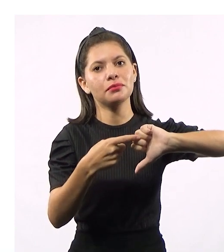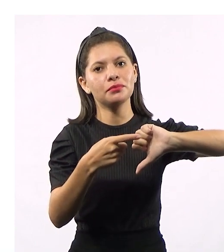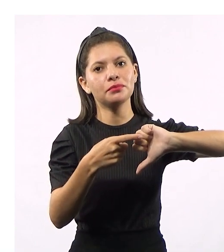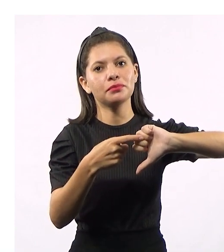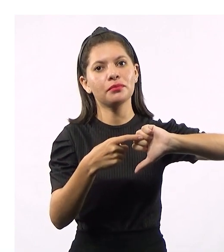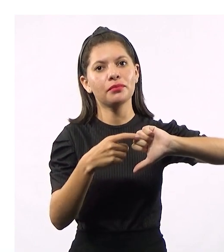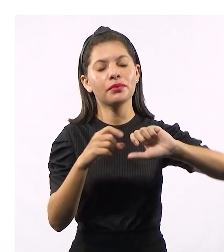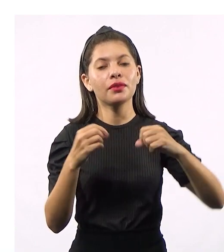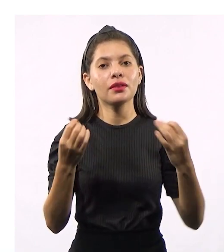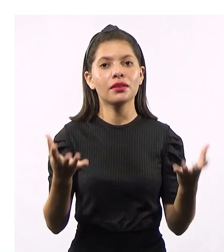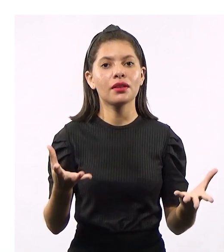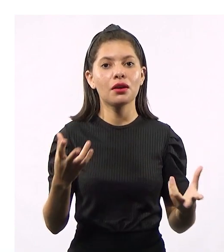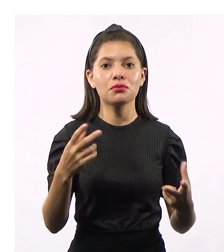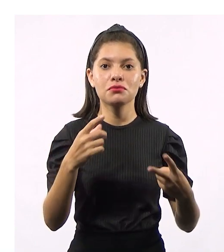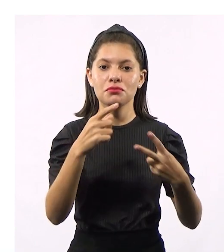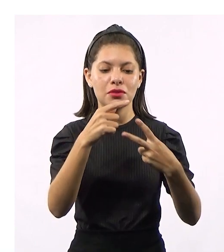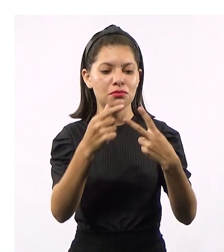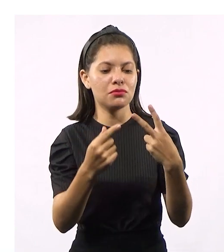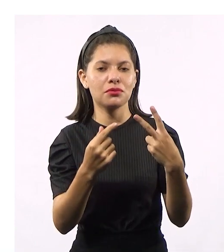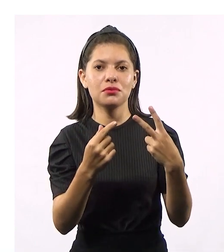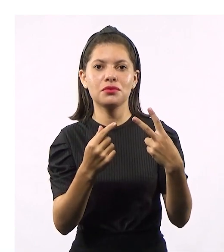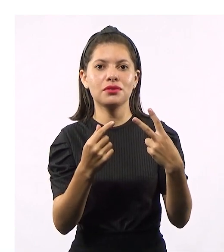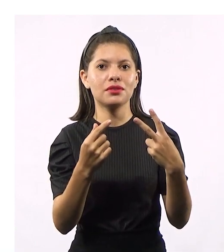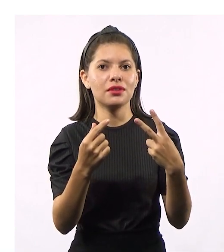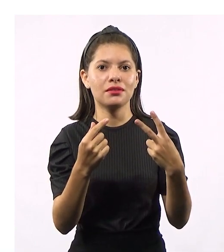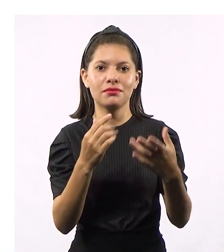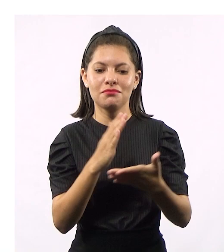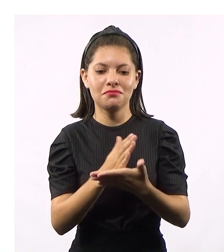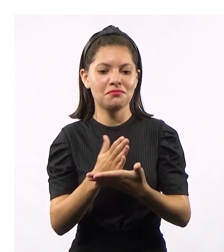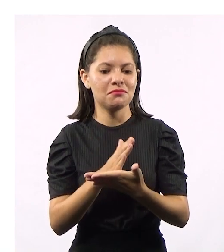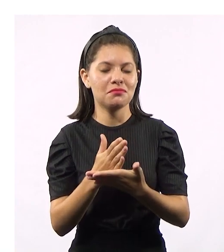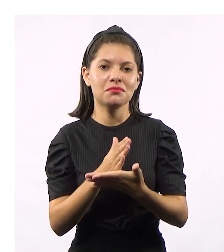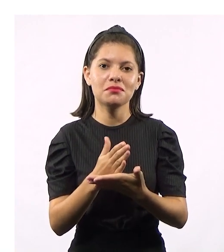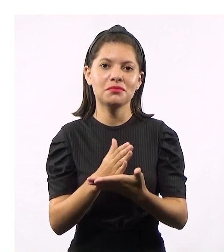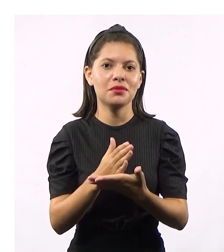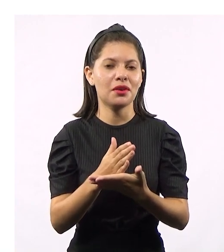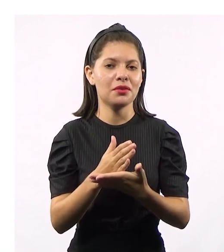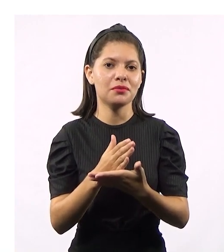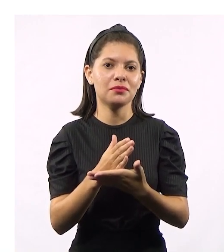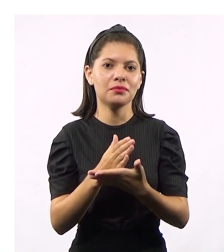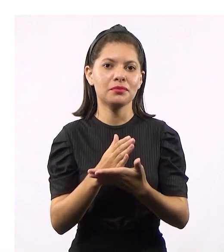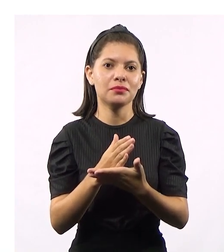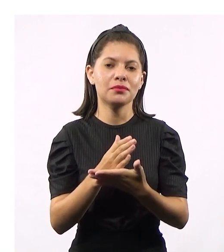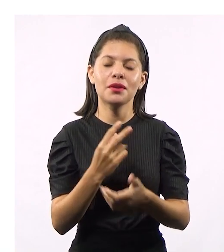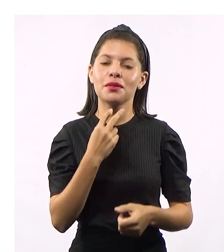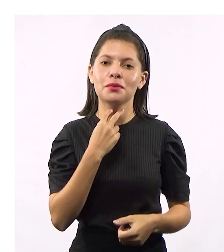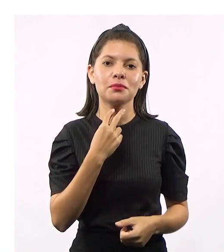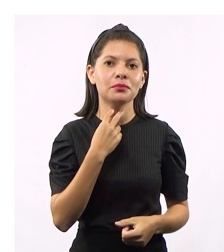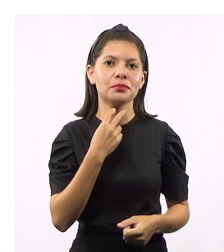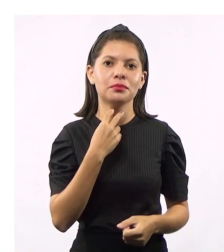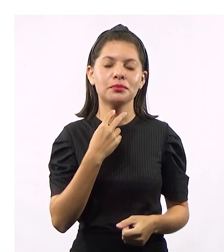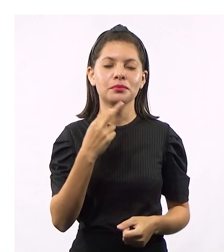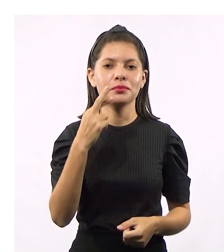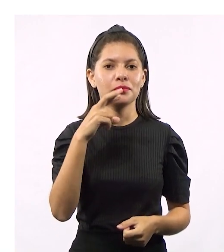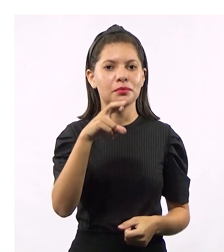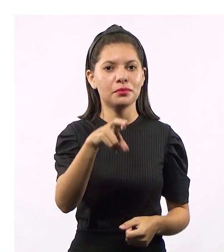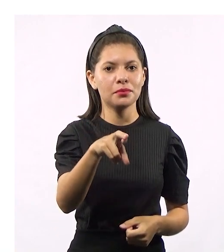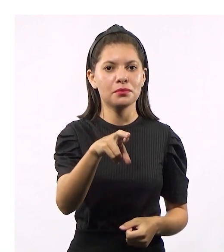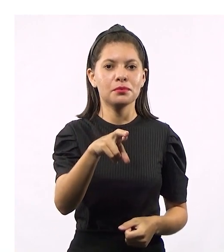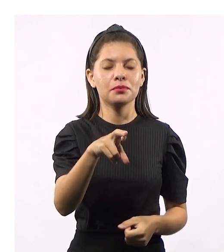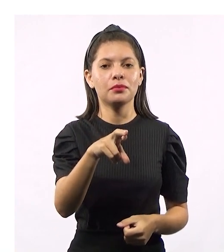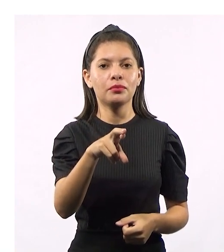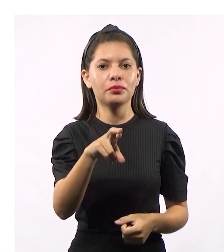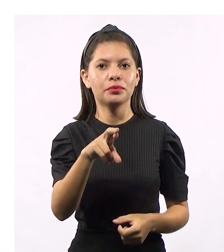tem como eu ficar no meio do muro. Se eu quero ficar no meio do muro, eu simplesmente não manifesto a minha resposta. Mas se eu quero